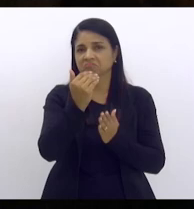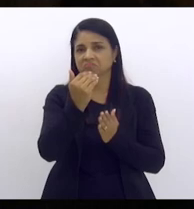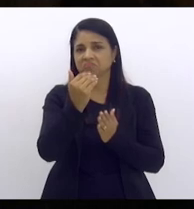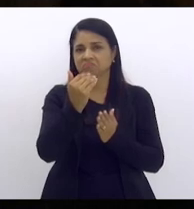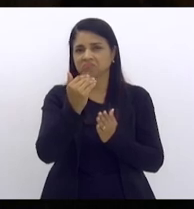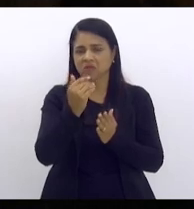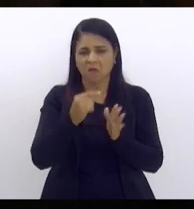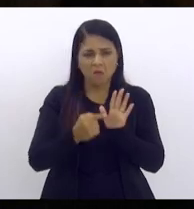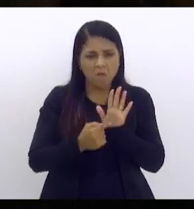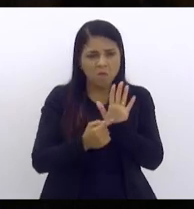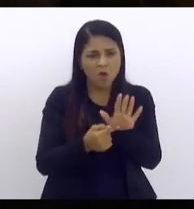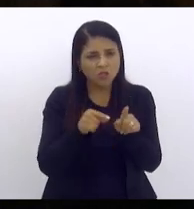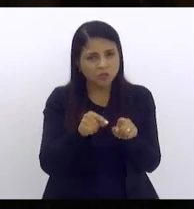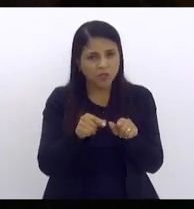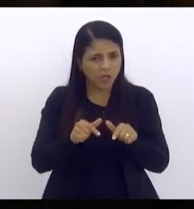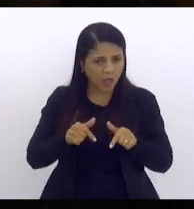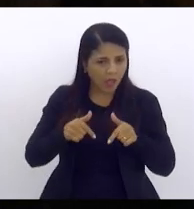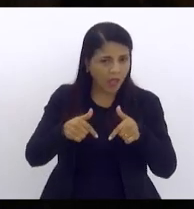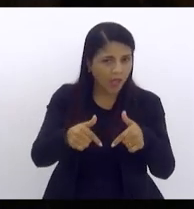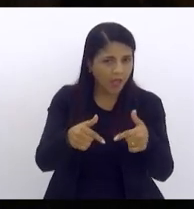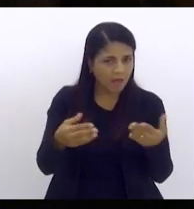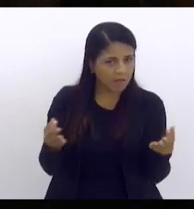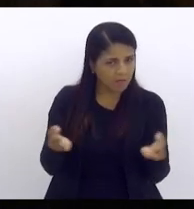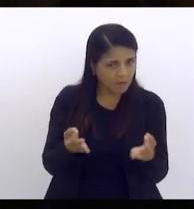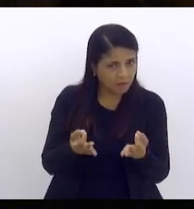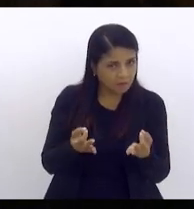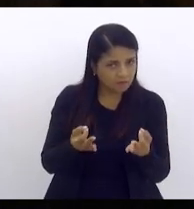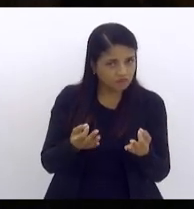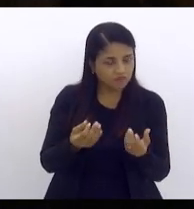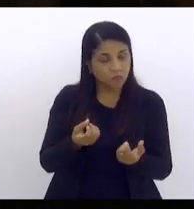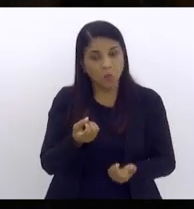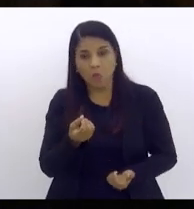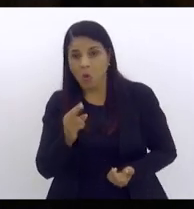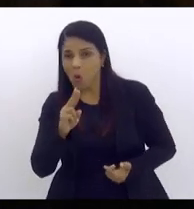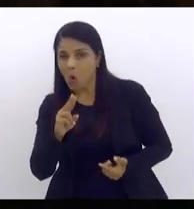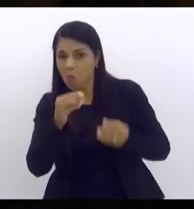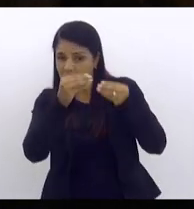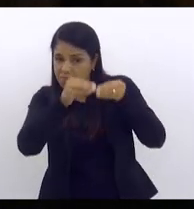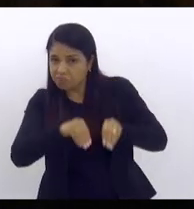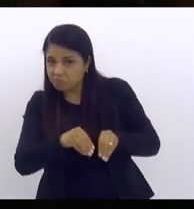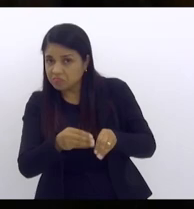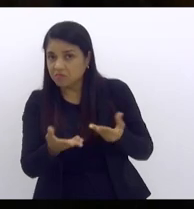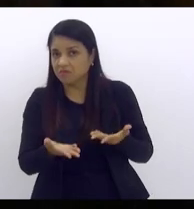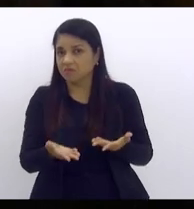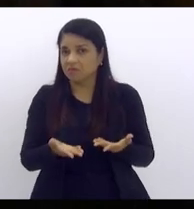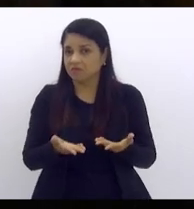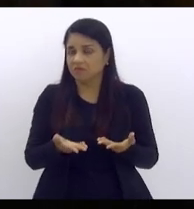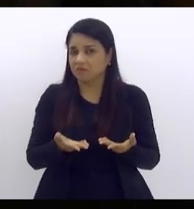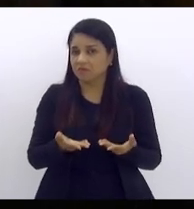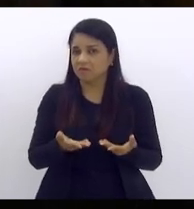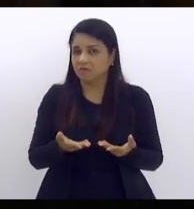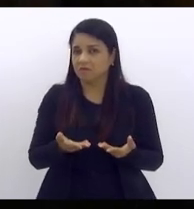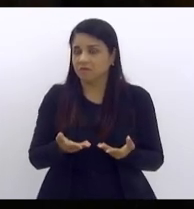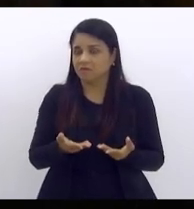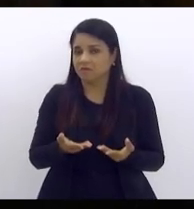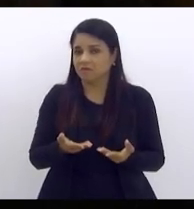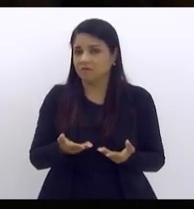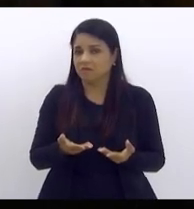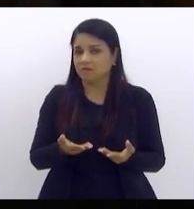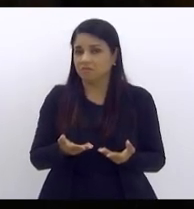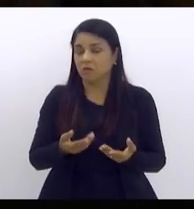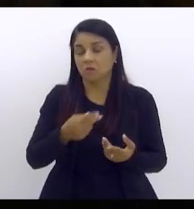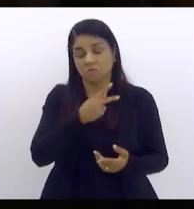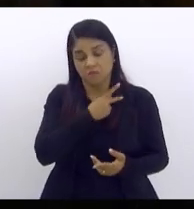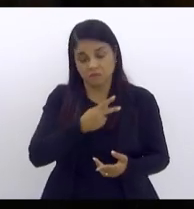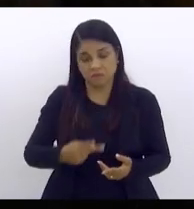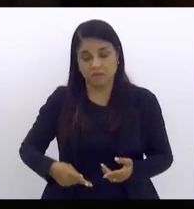de êxito ou para a gestão fracassada? Então, senhor presidente, é preciso